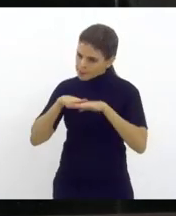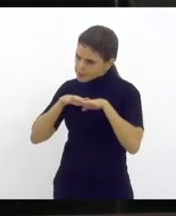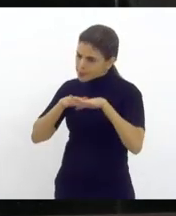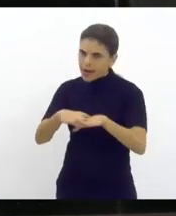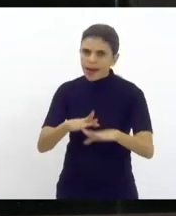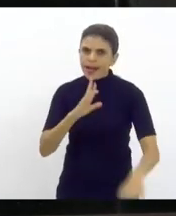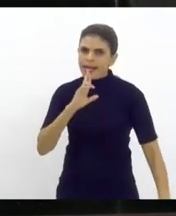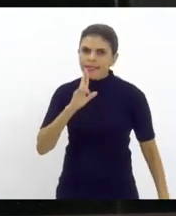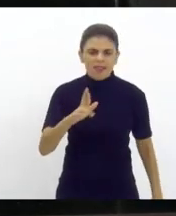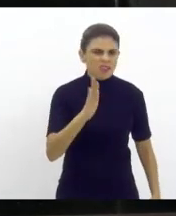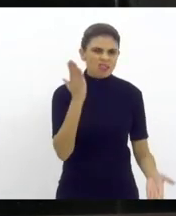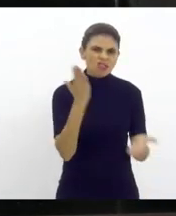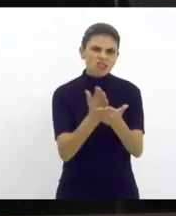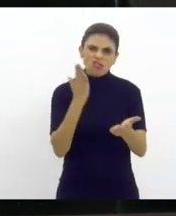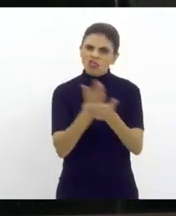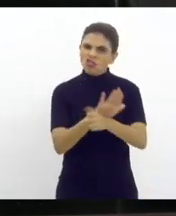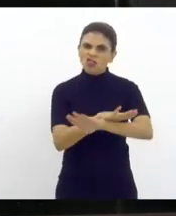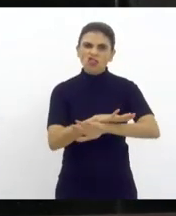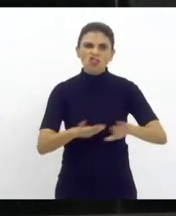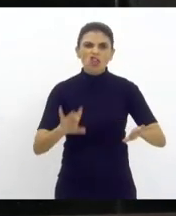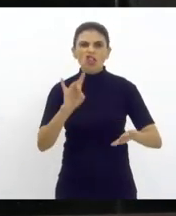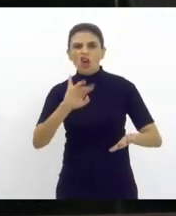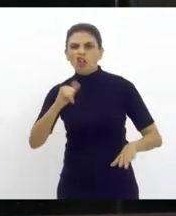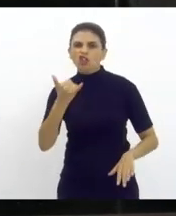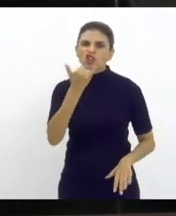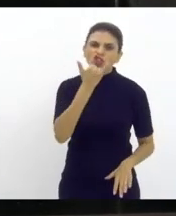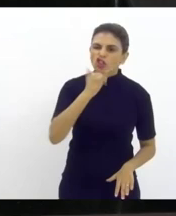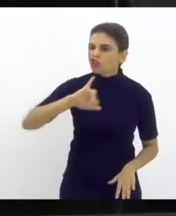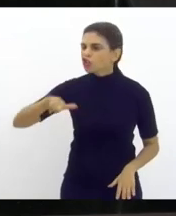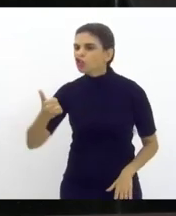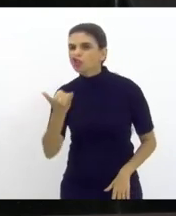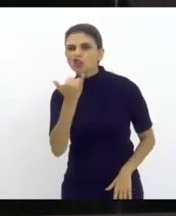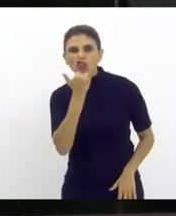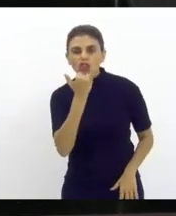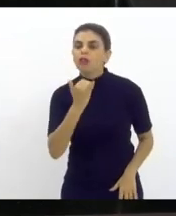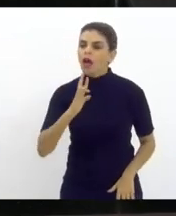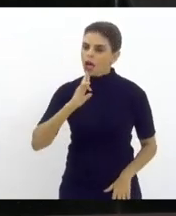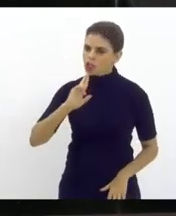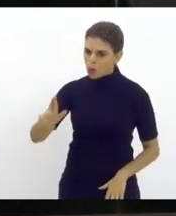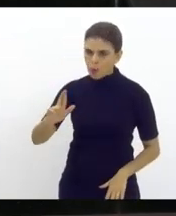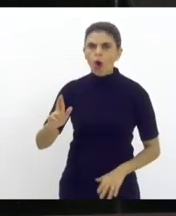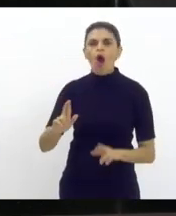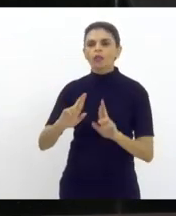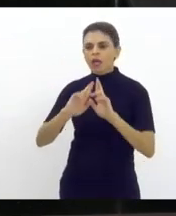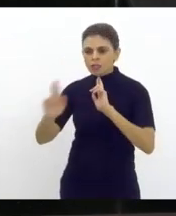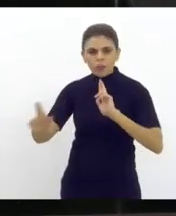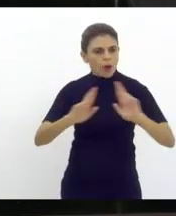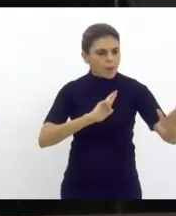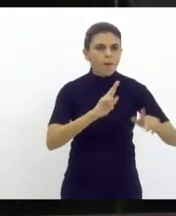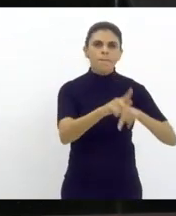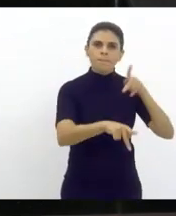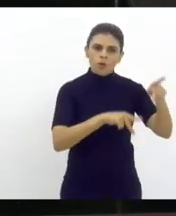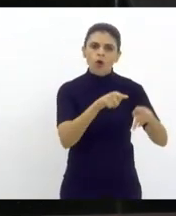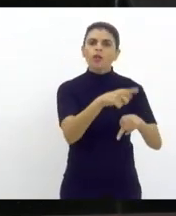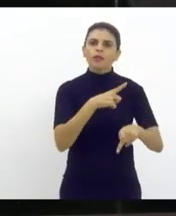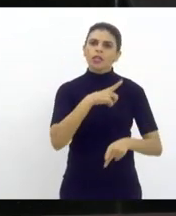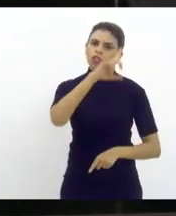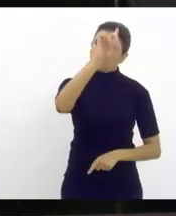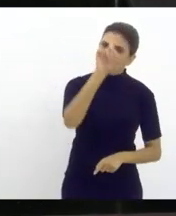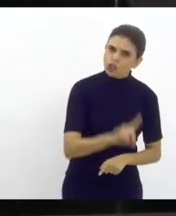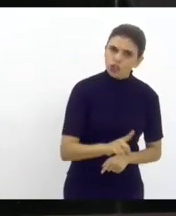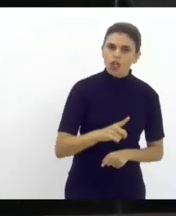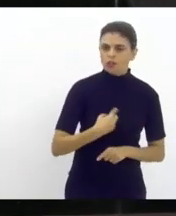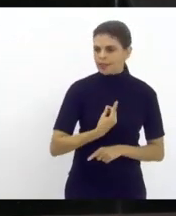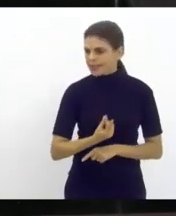chega de ficar só dando justificativa mas sim da resposta à população dando a eles o direito de ir e vir